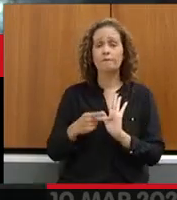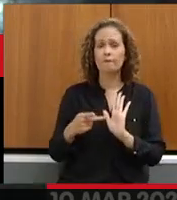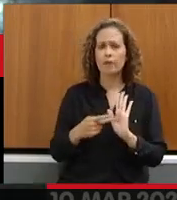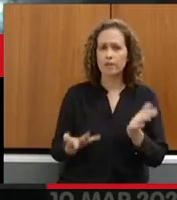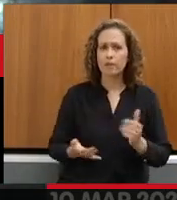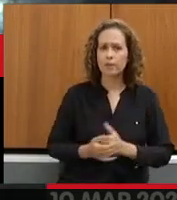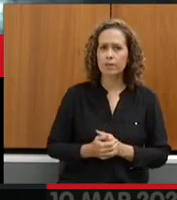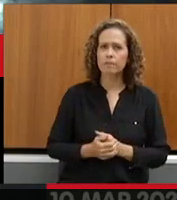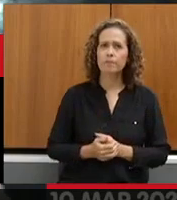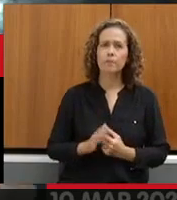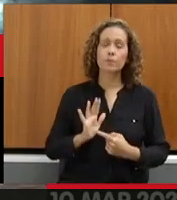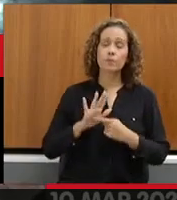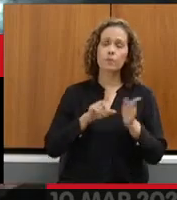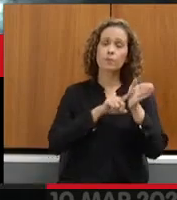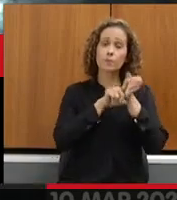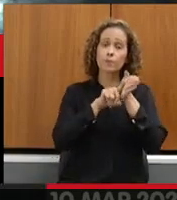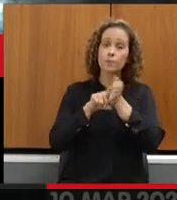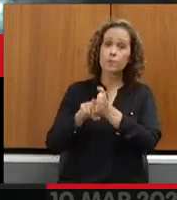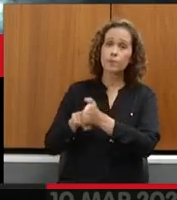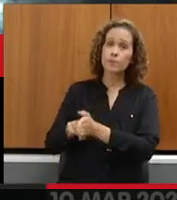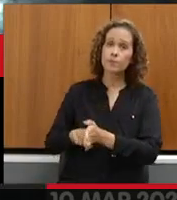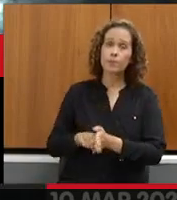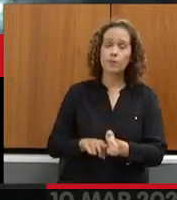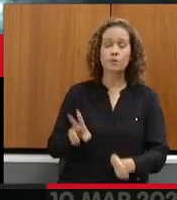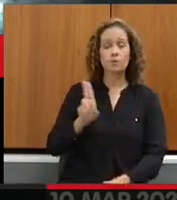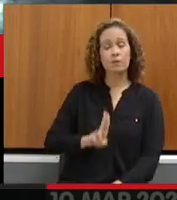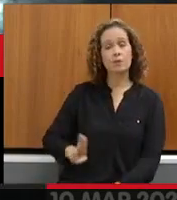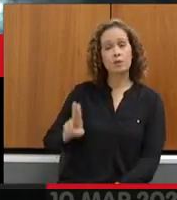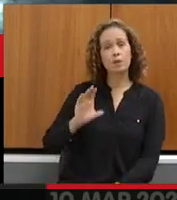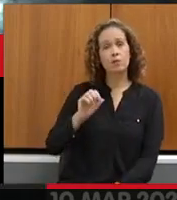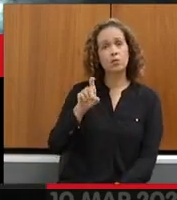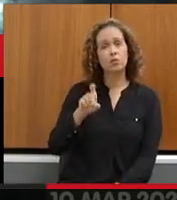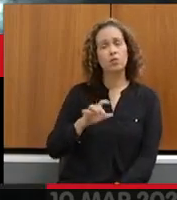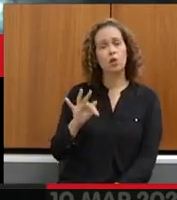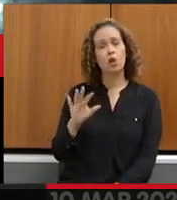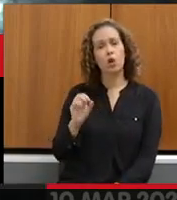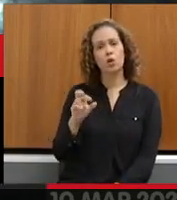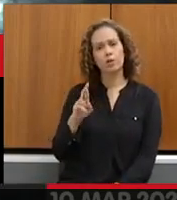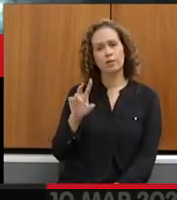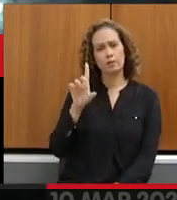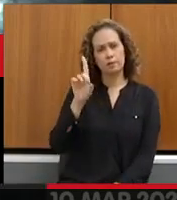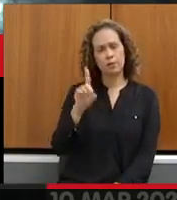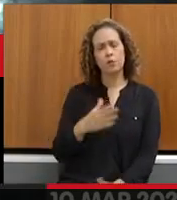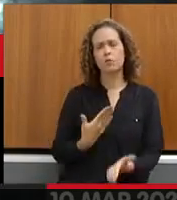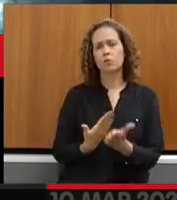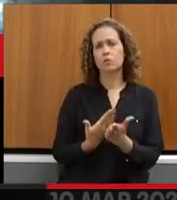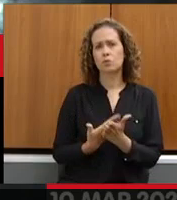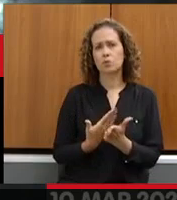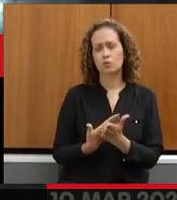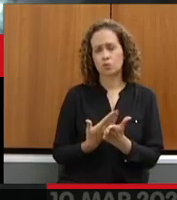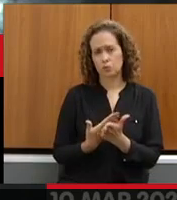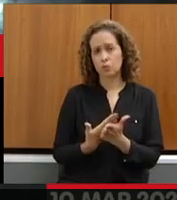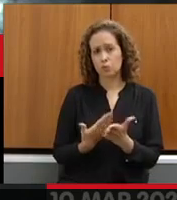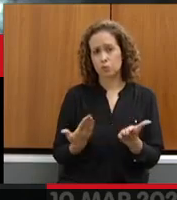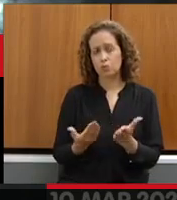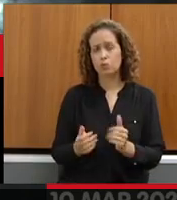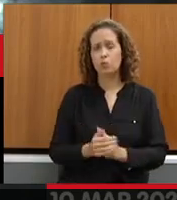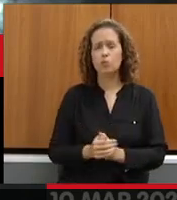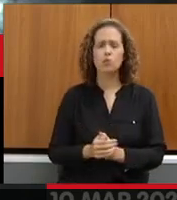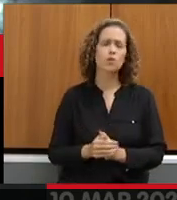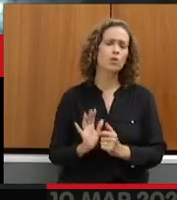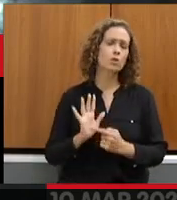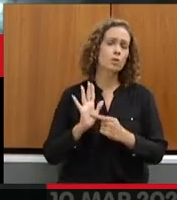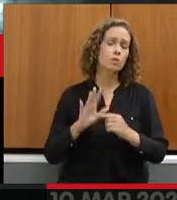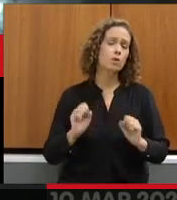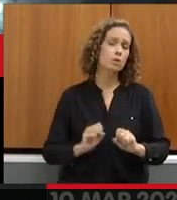dados levantados pela Universidade de Oxford no estudo chamado a World in deita que